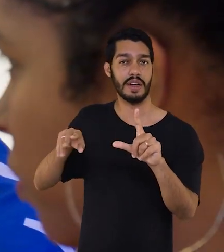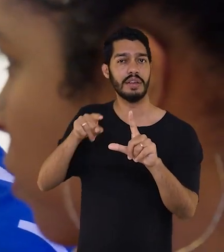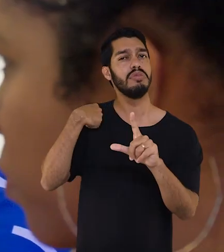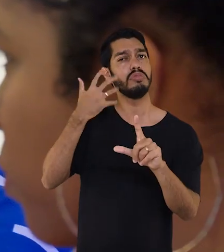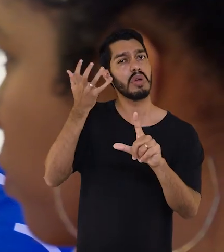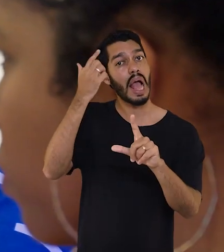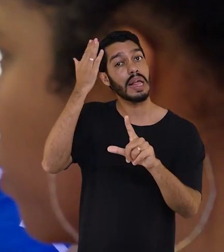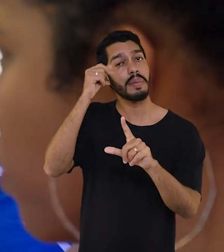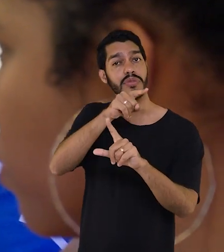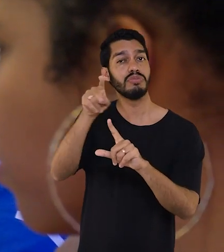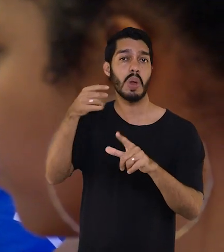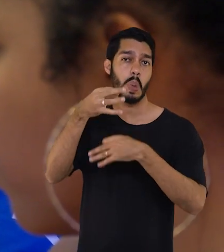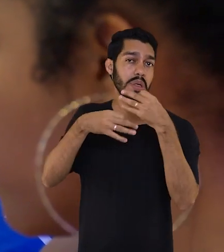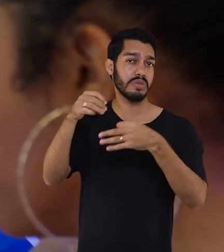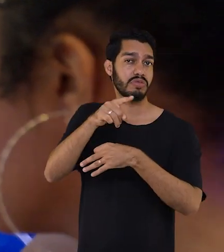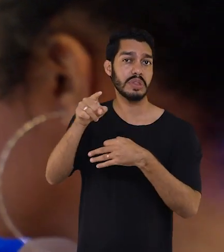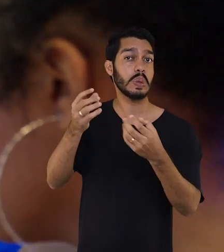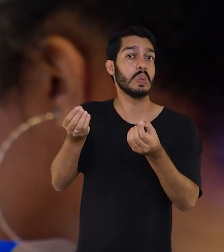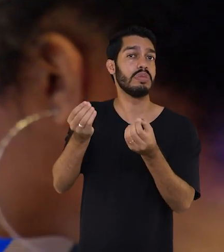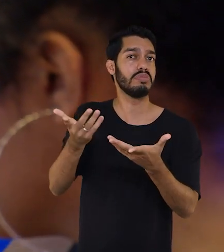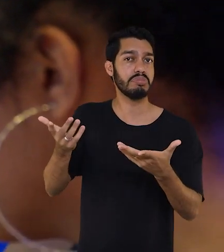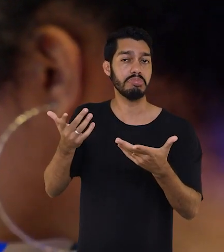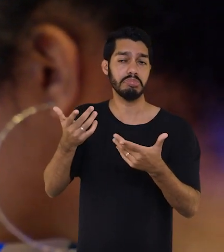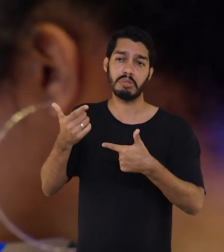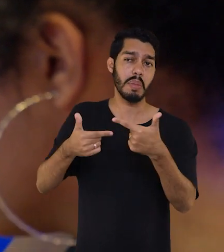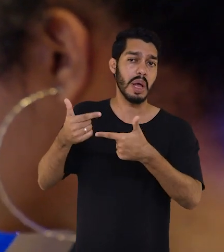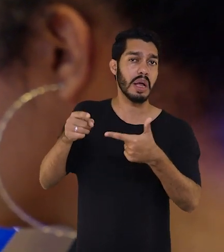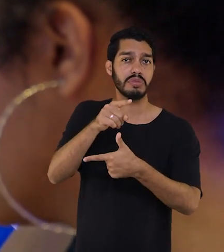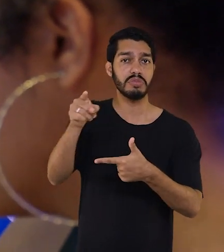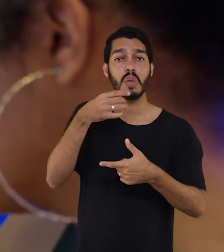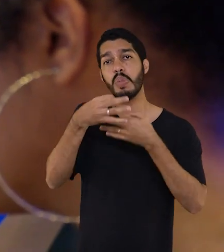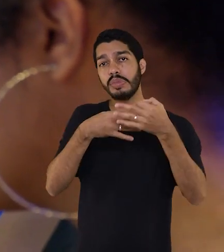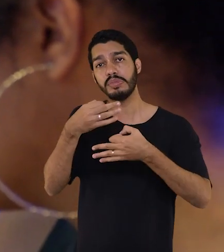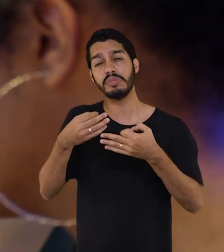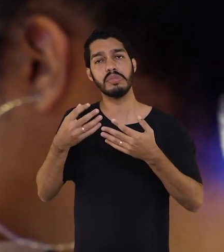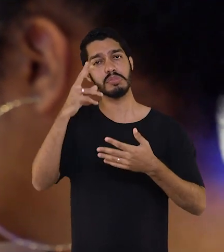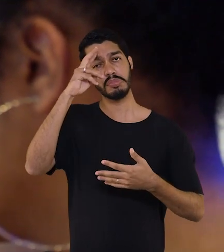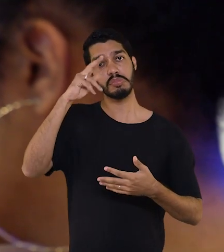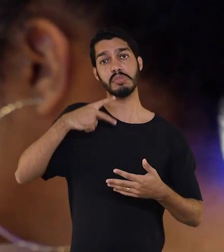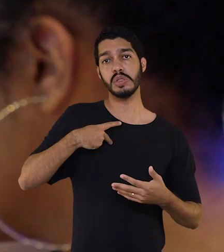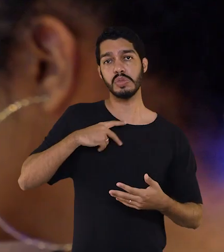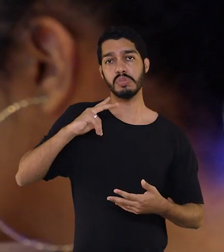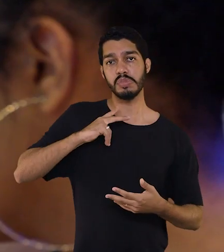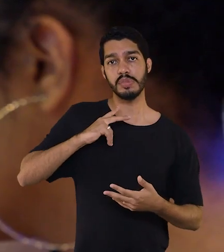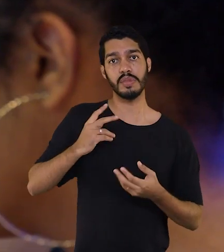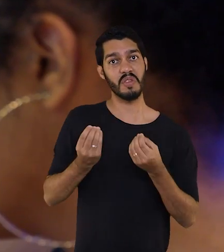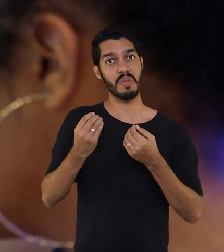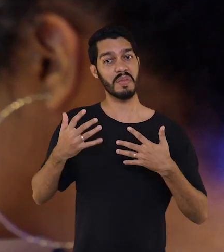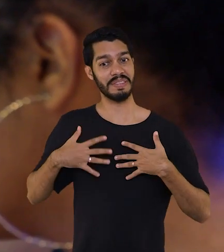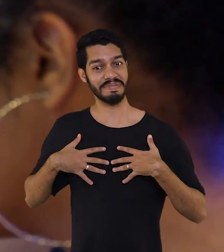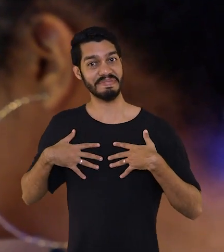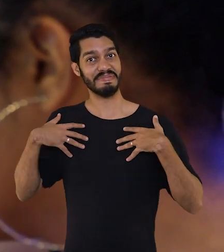de vocês, que trabalham com IA, mas queria saber a opinião de vocês com o sentido pessoal. Como que a gente consegue